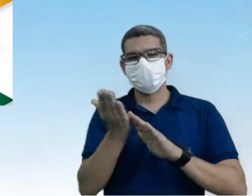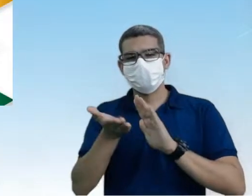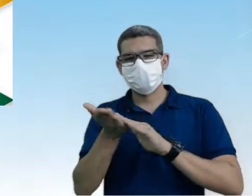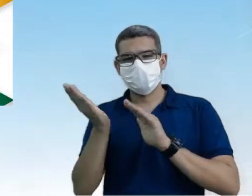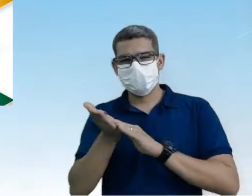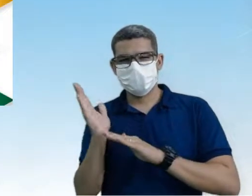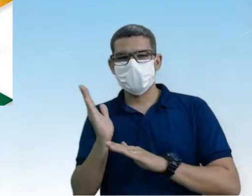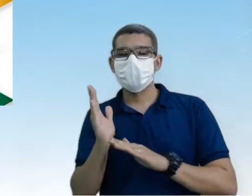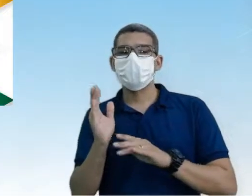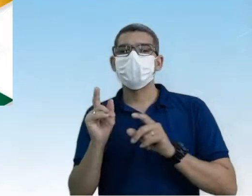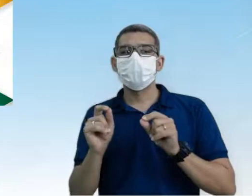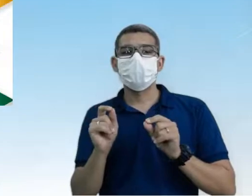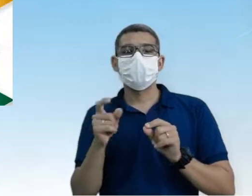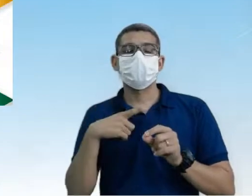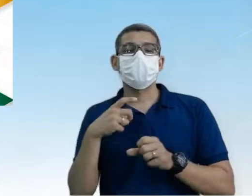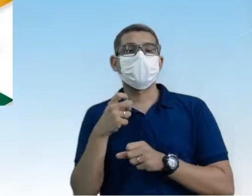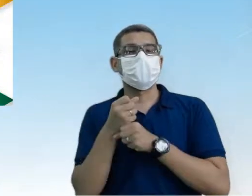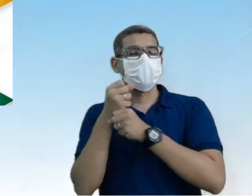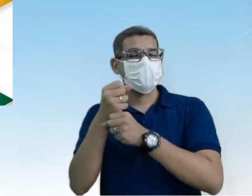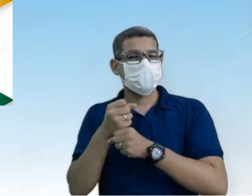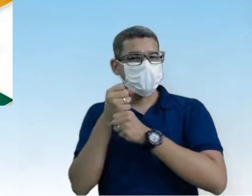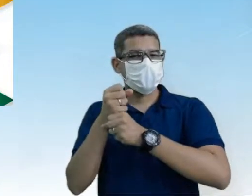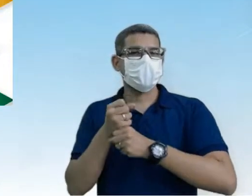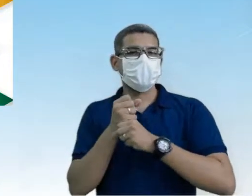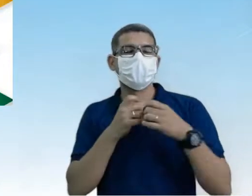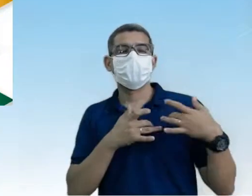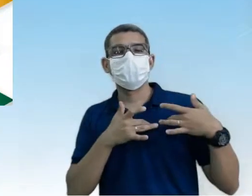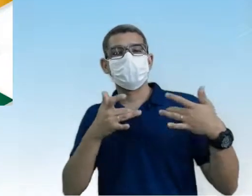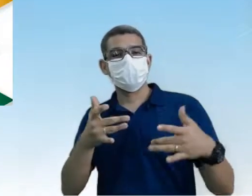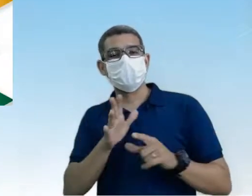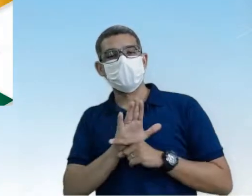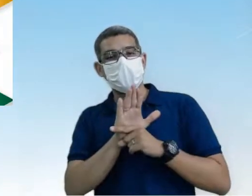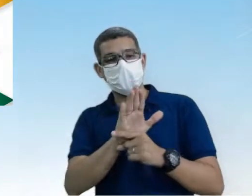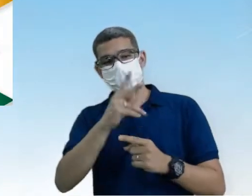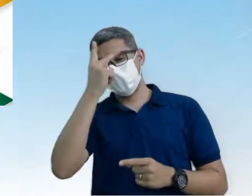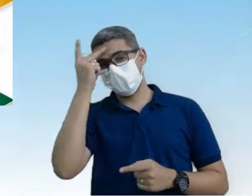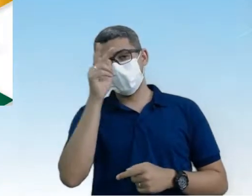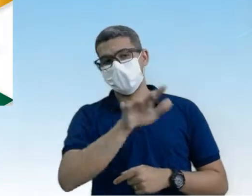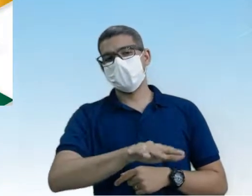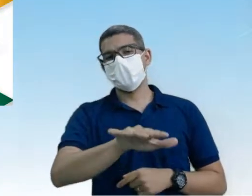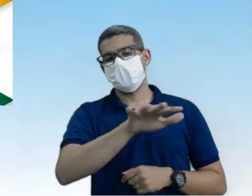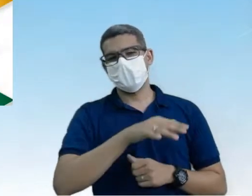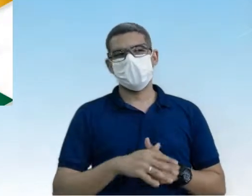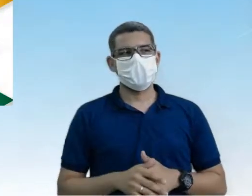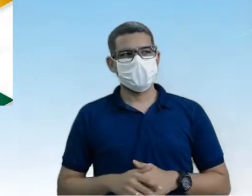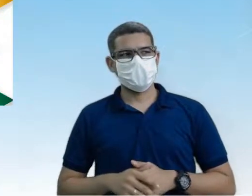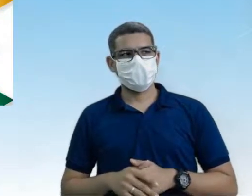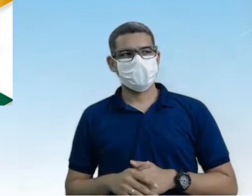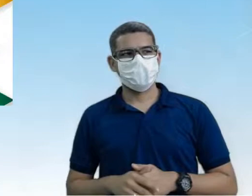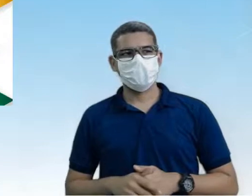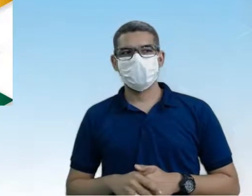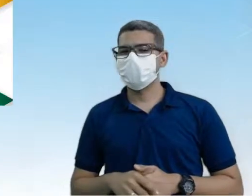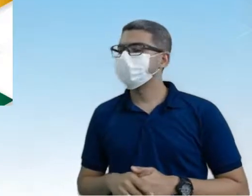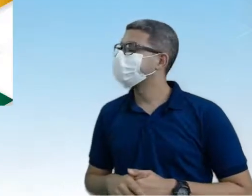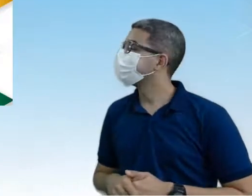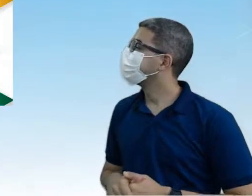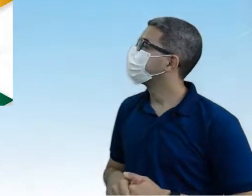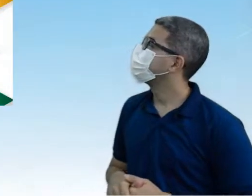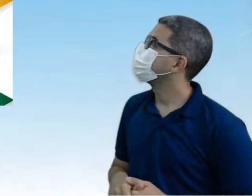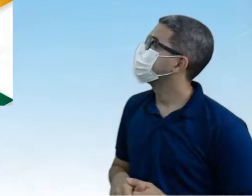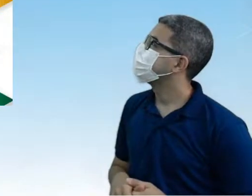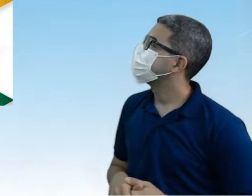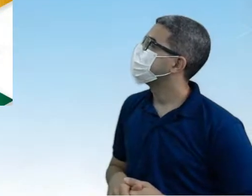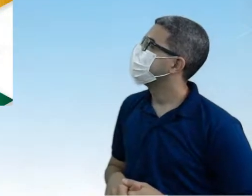exemplo, campanhas de doação de ajuda a essas pessoas. A imagem tem aí Charity Fundraising,